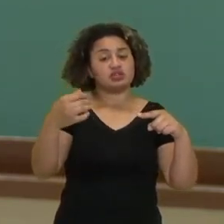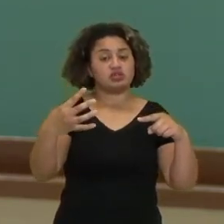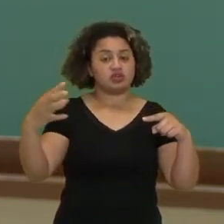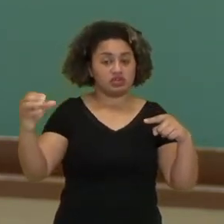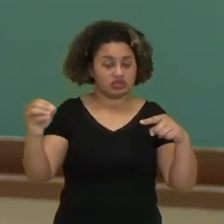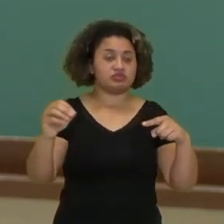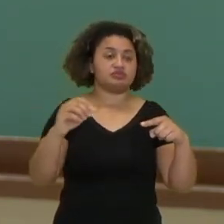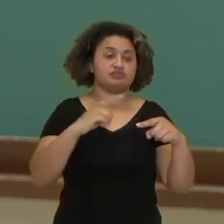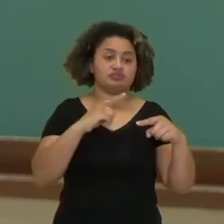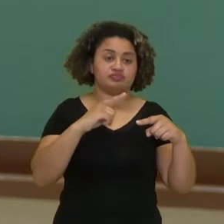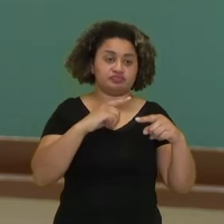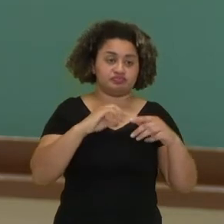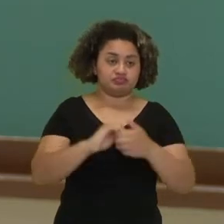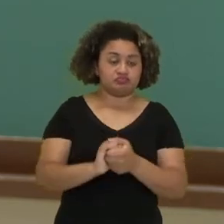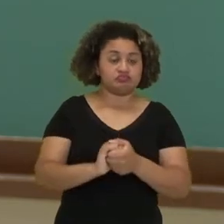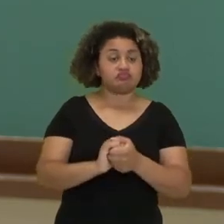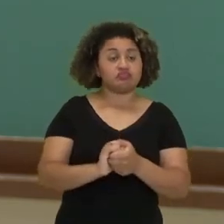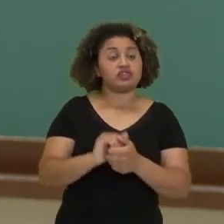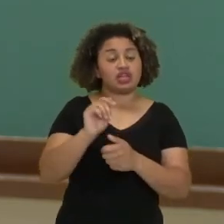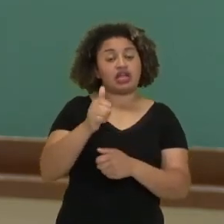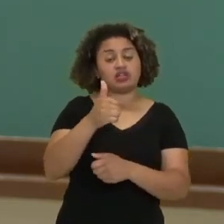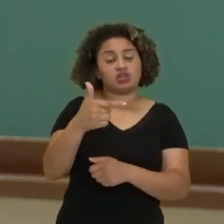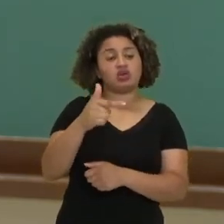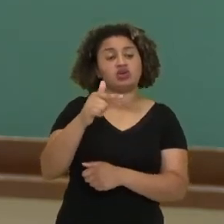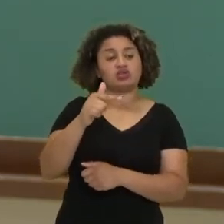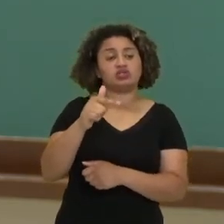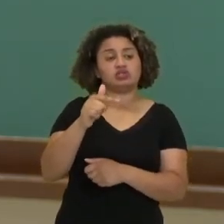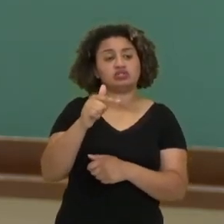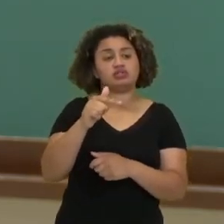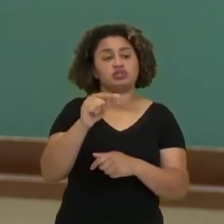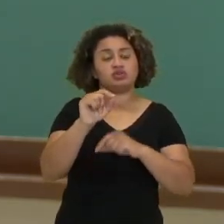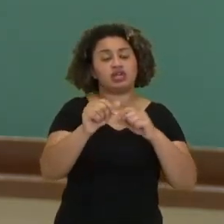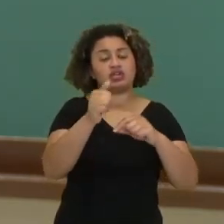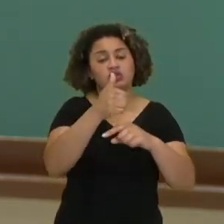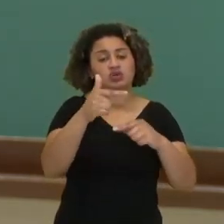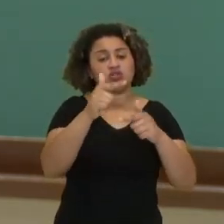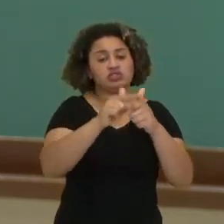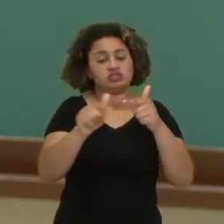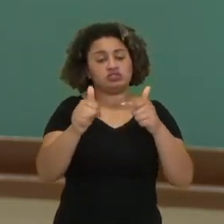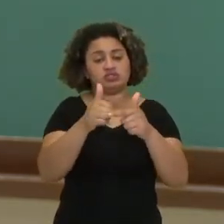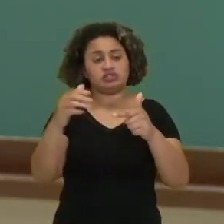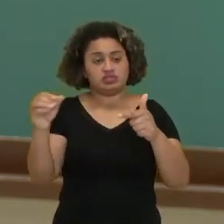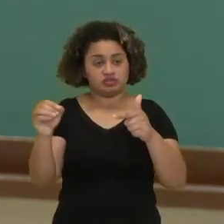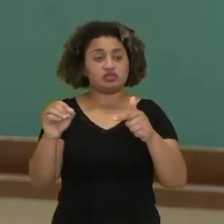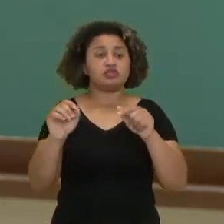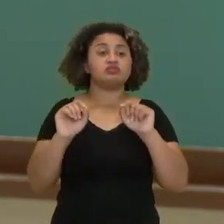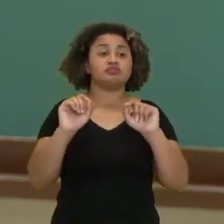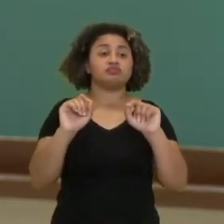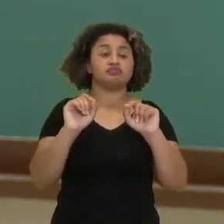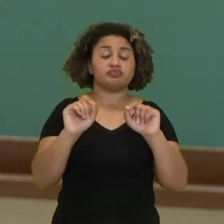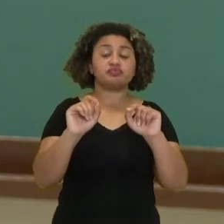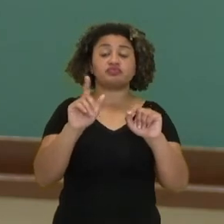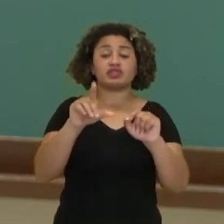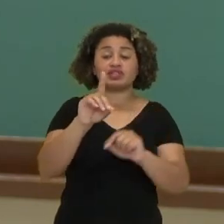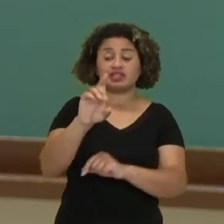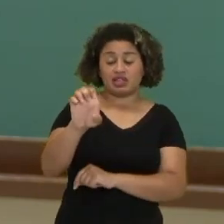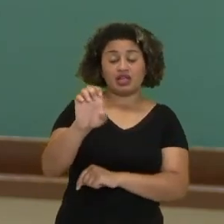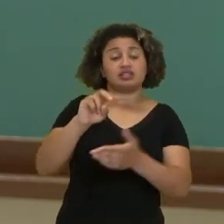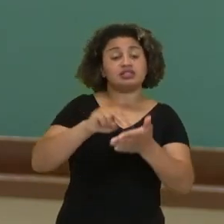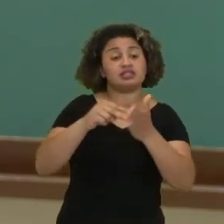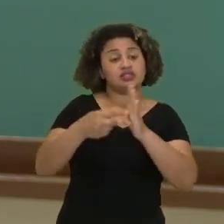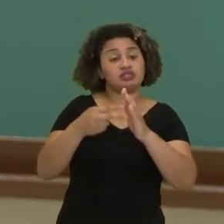mesmo que 12 centésimos, 12 dividido por 100, tá? De 140, então esse D, ele implica